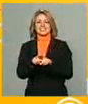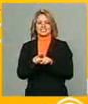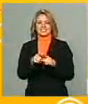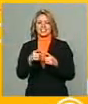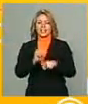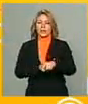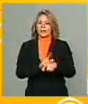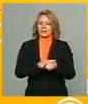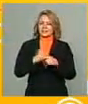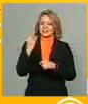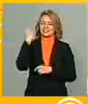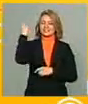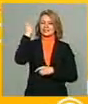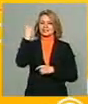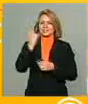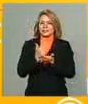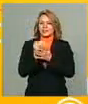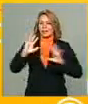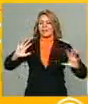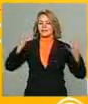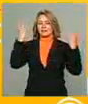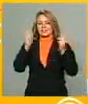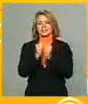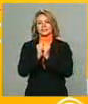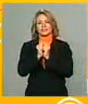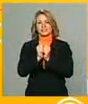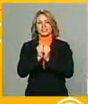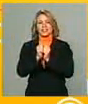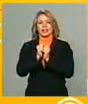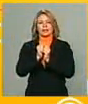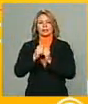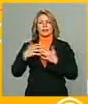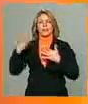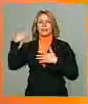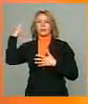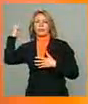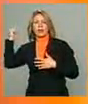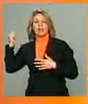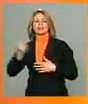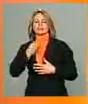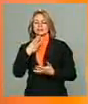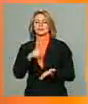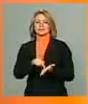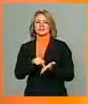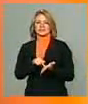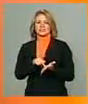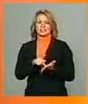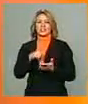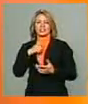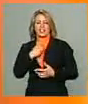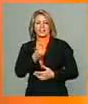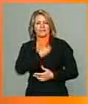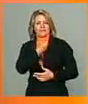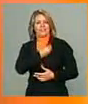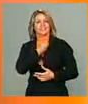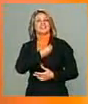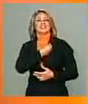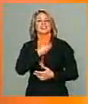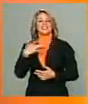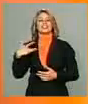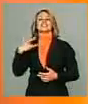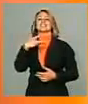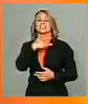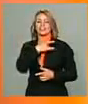momentos de Glória para comemorar sucesso então nem se fala elas esbanjam vitalidade os